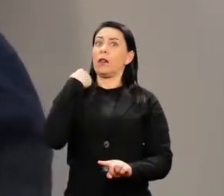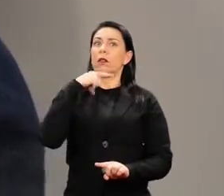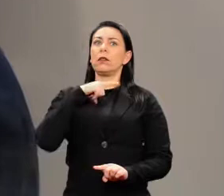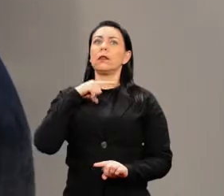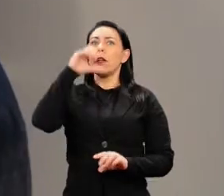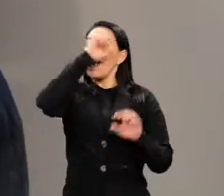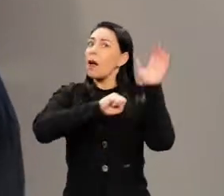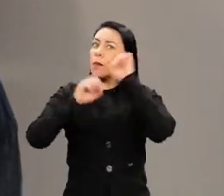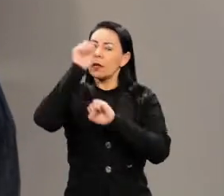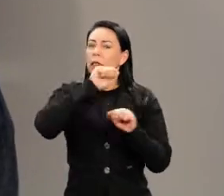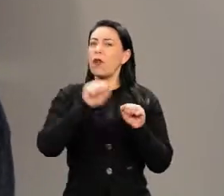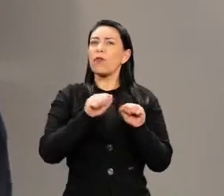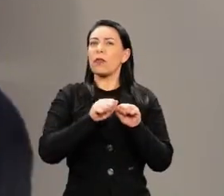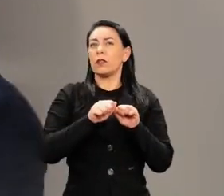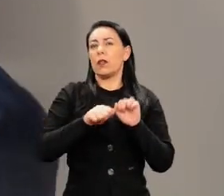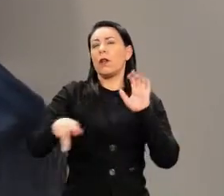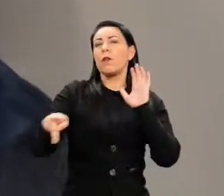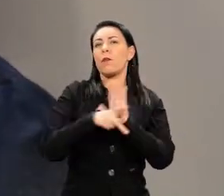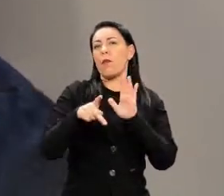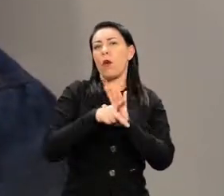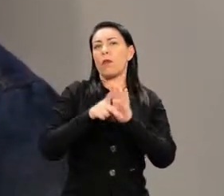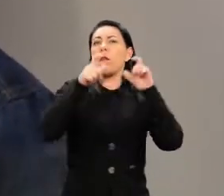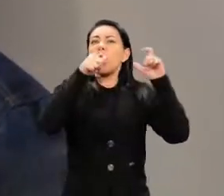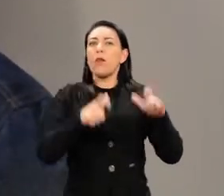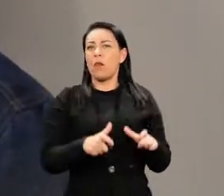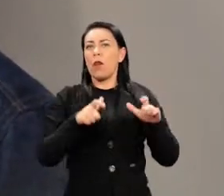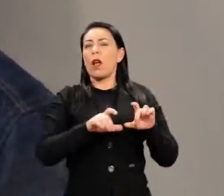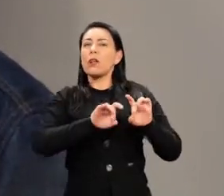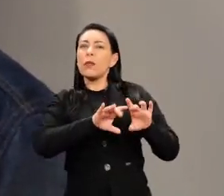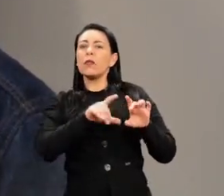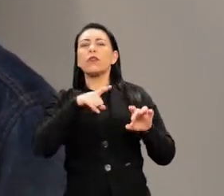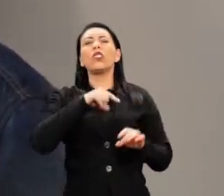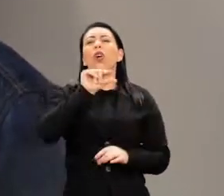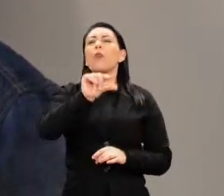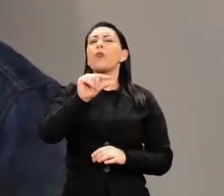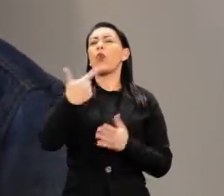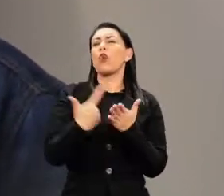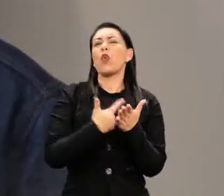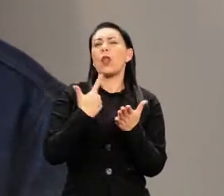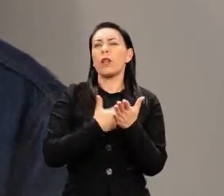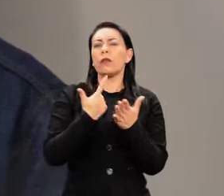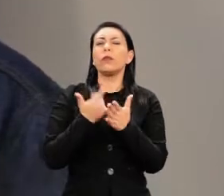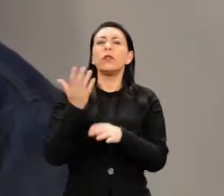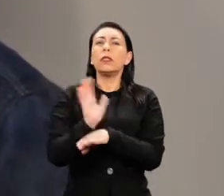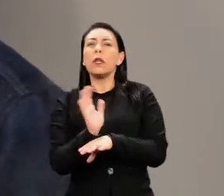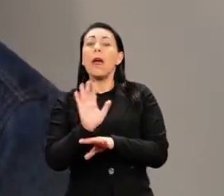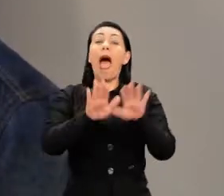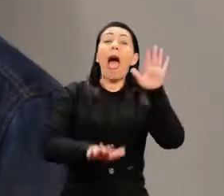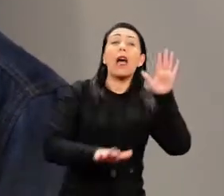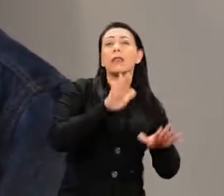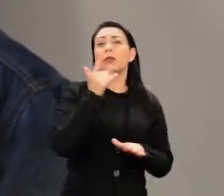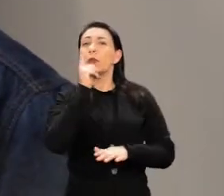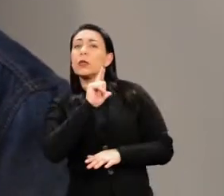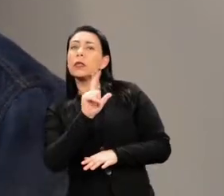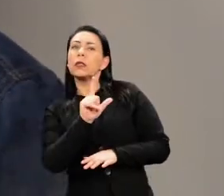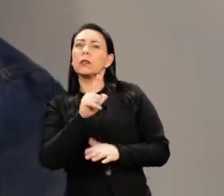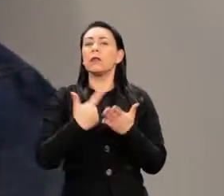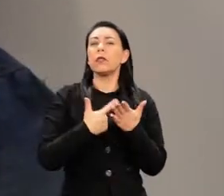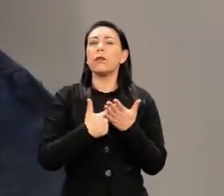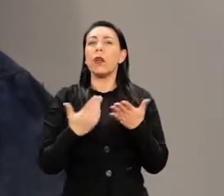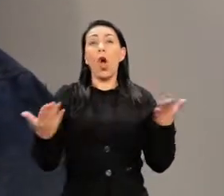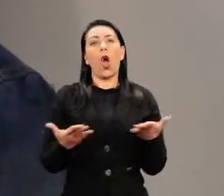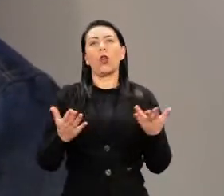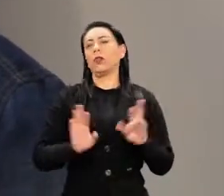fazendo no set e que inclusive tinha pouquíssimo livros sobre cinema que chegaram ao time e se conseguir um livro aqui ele hoje está diferente